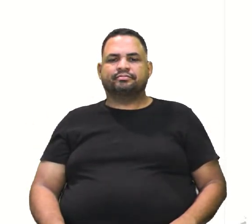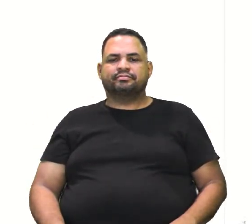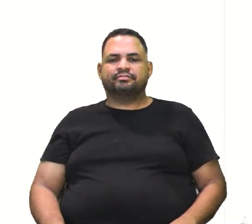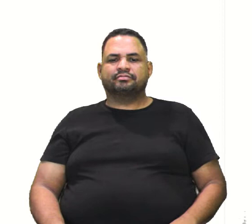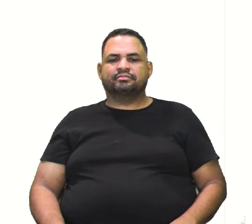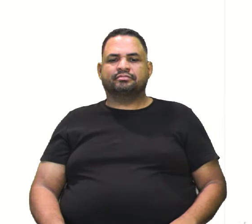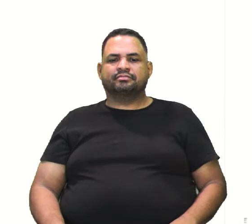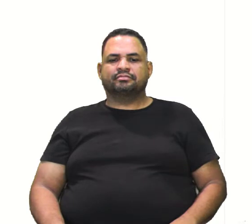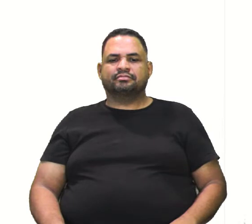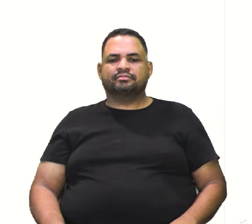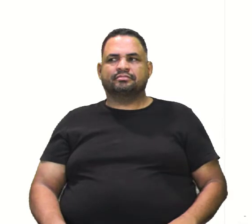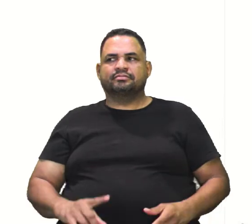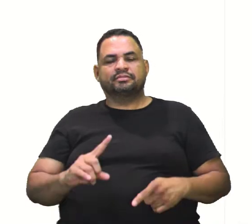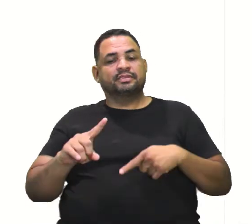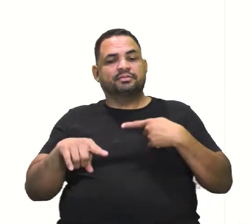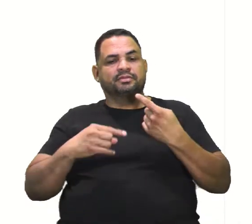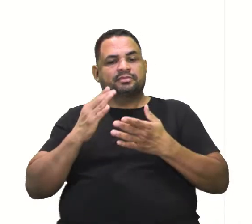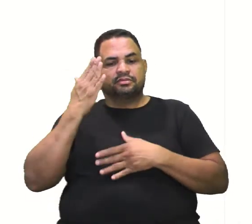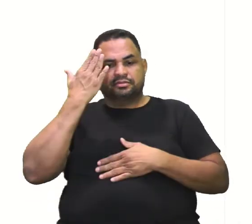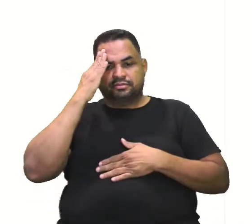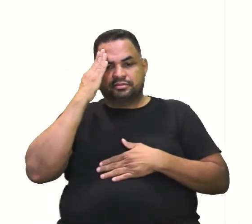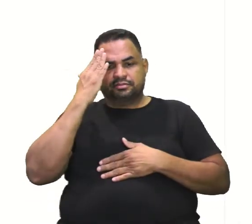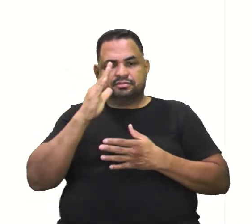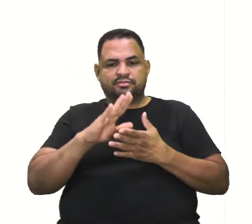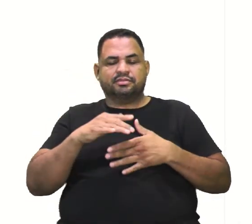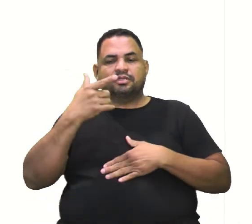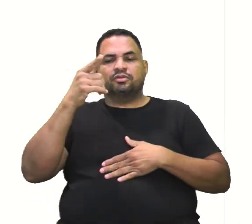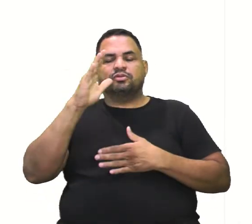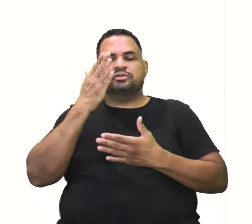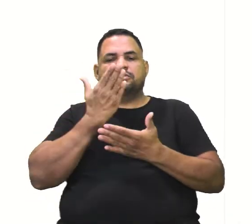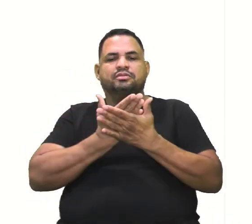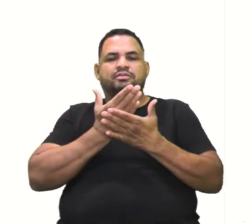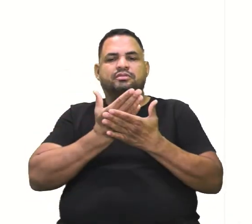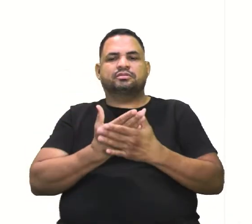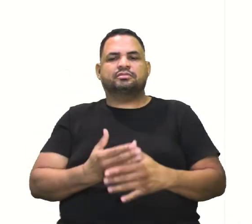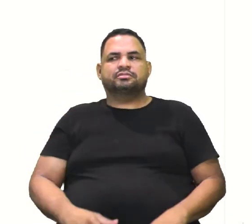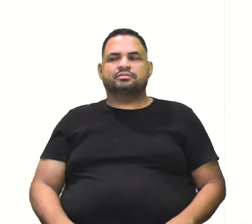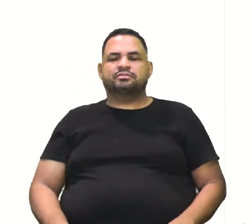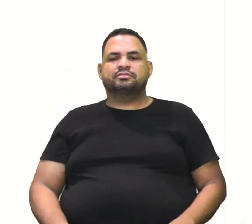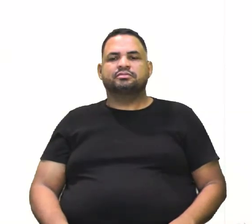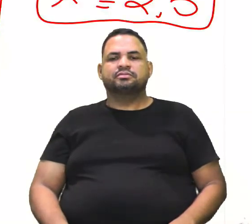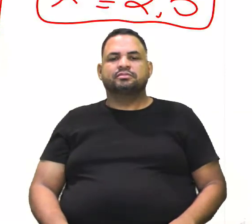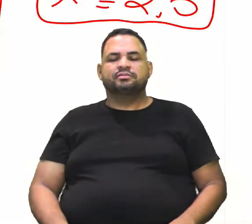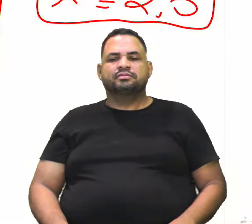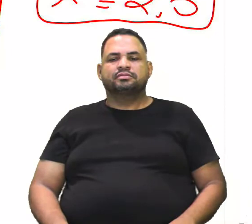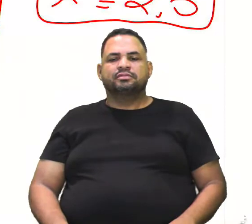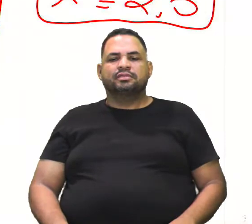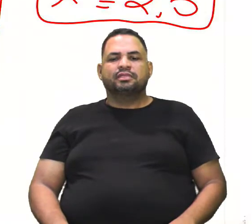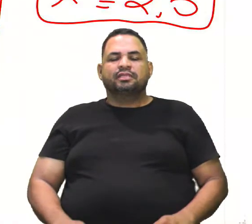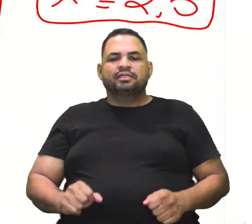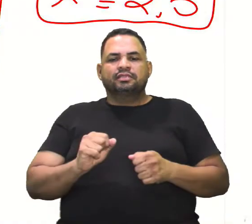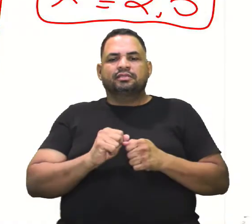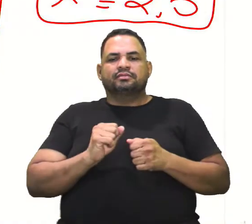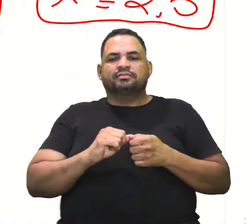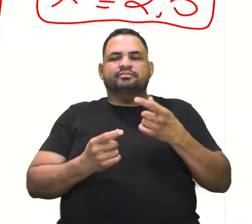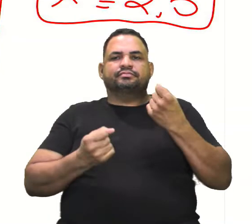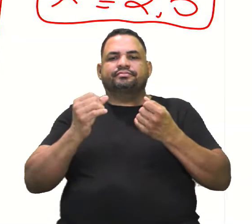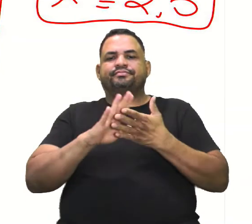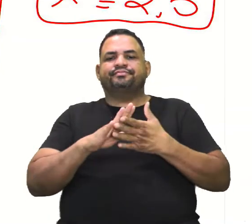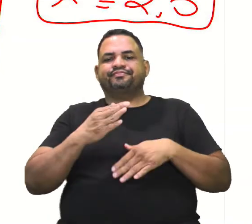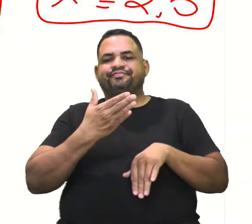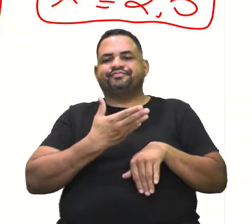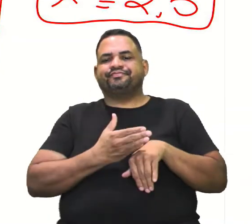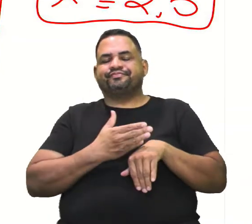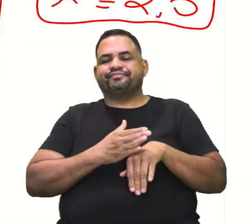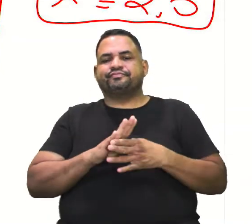entendi esse I, mas fica tranquilo que você vai entender na próxima aula. Aqui a gente fez alguns exercícios